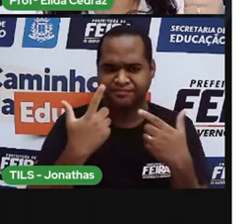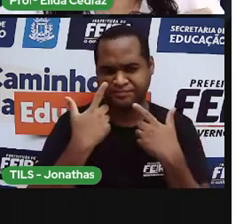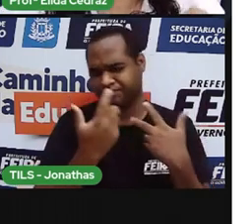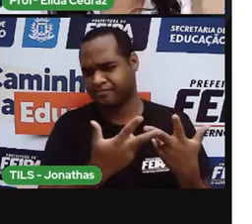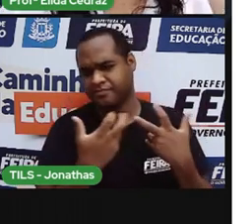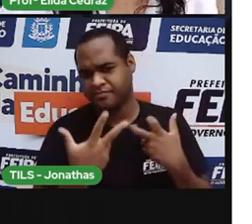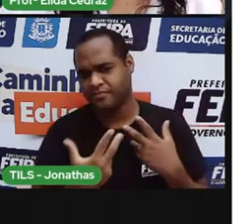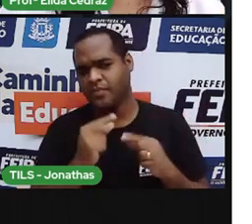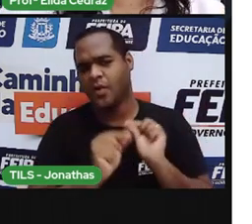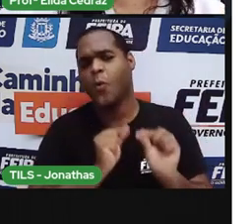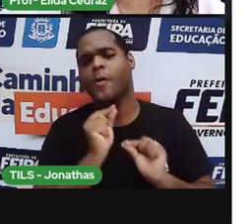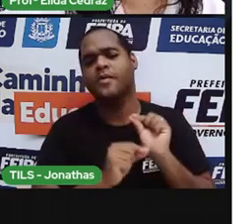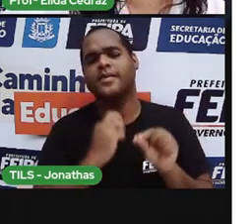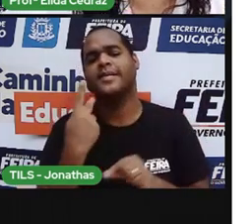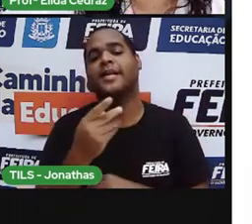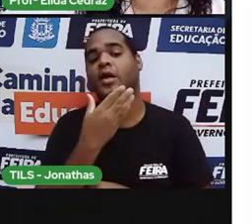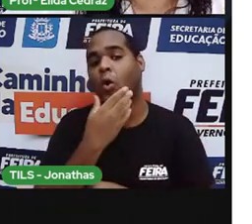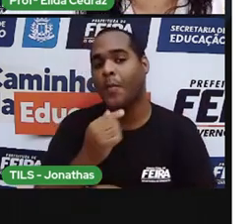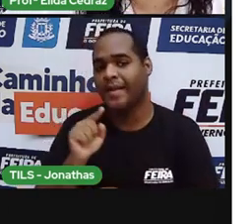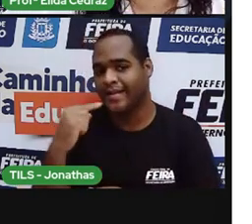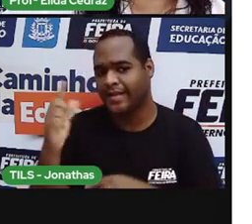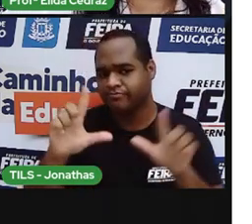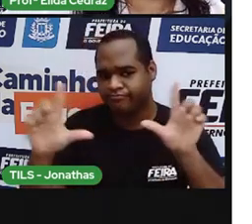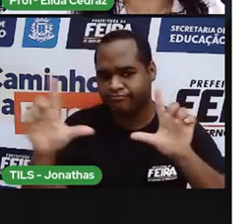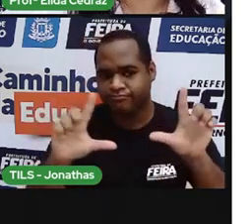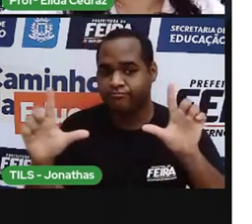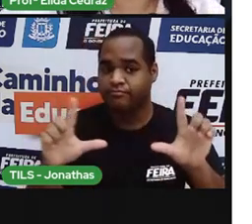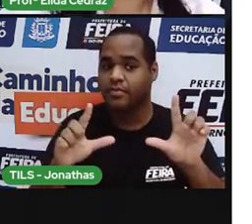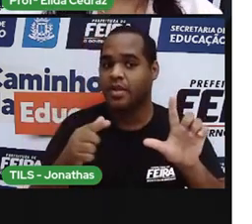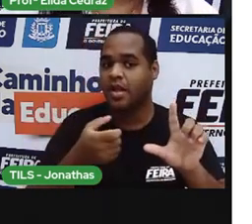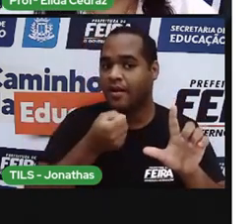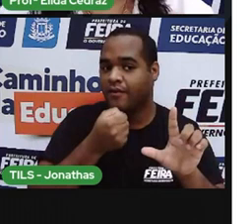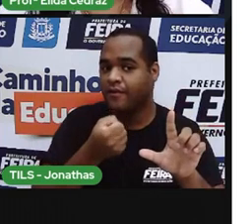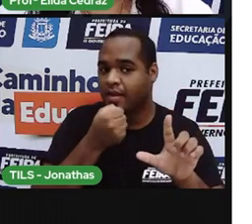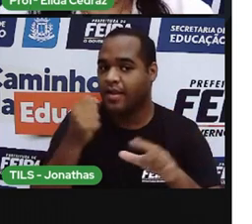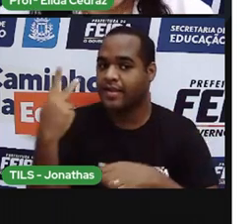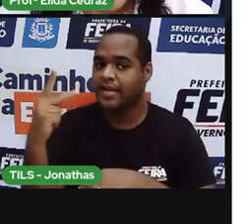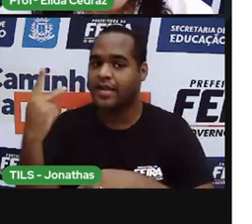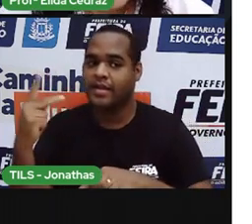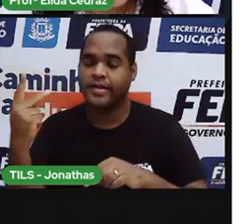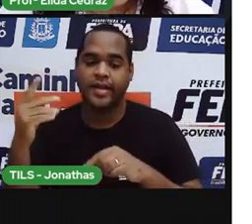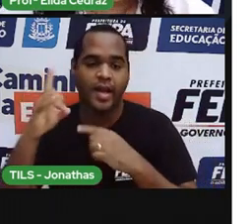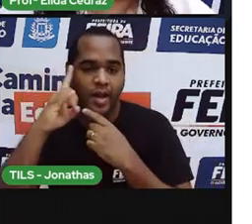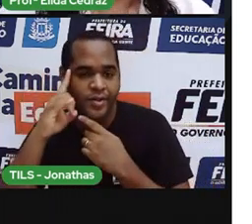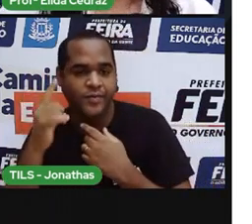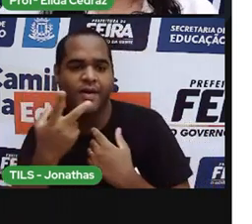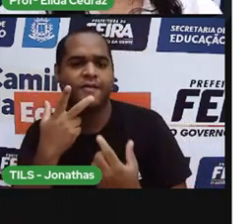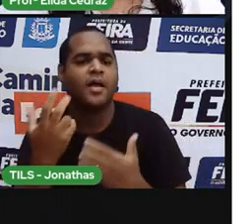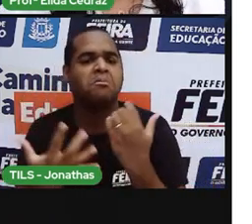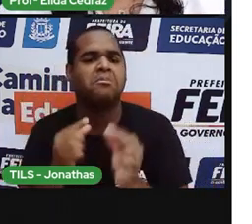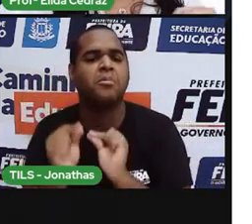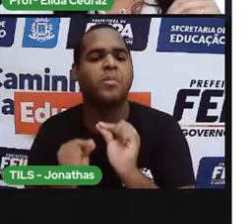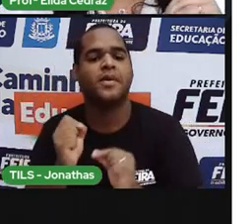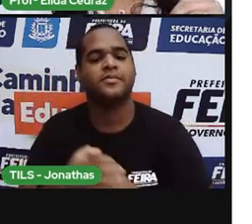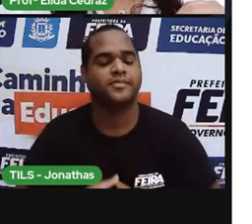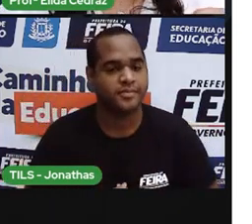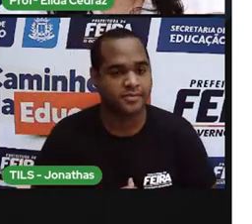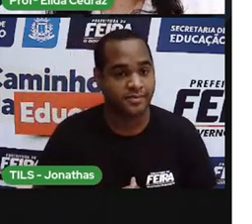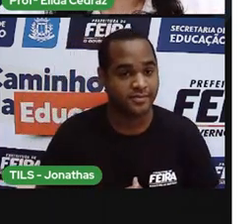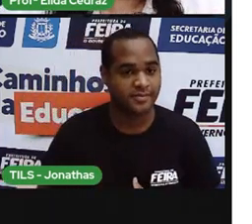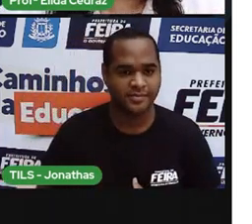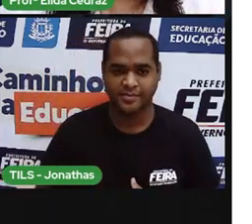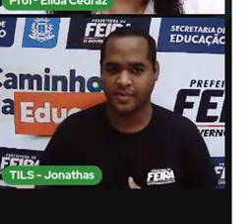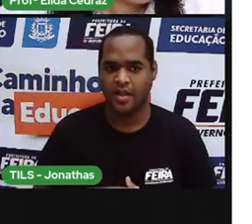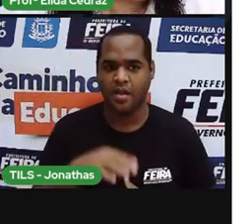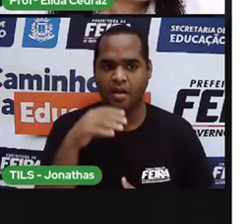é que o narrador da TV fala e o narrador do rádio? E ele fala tão